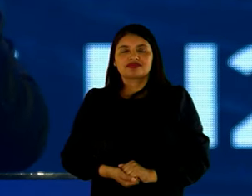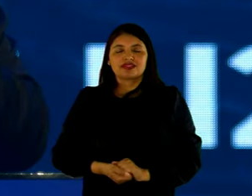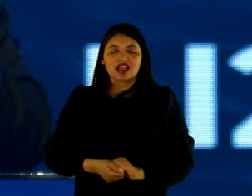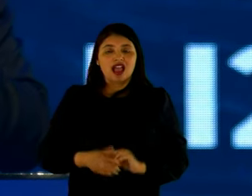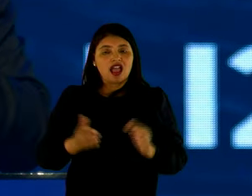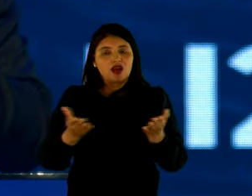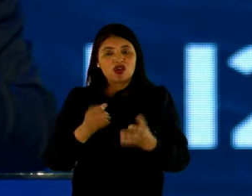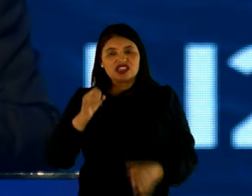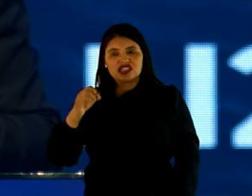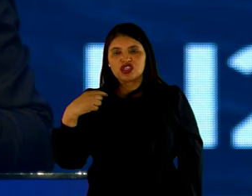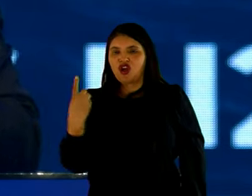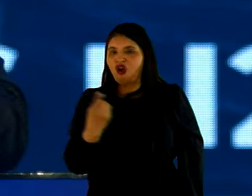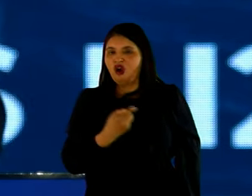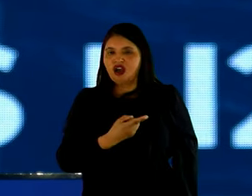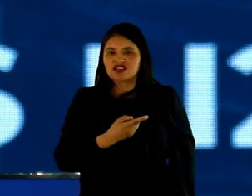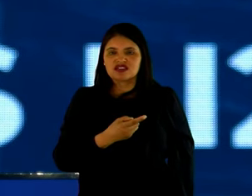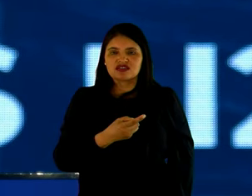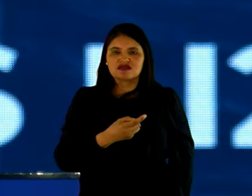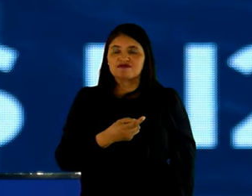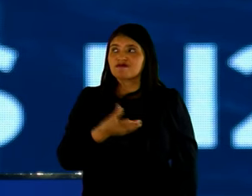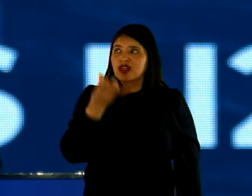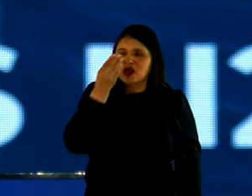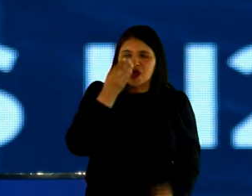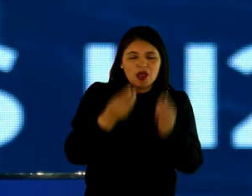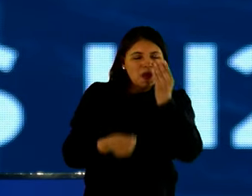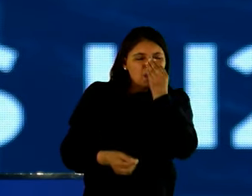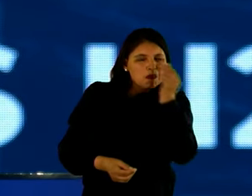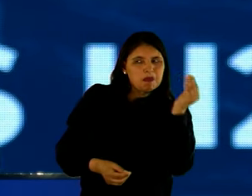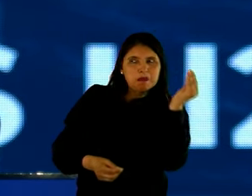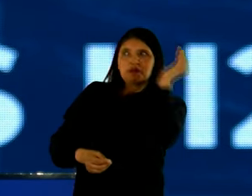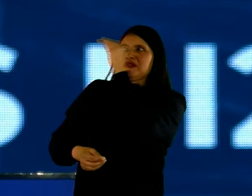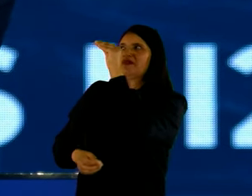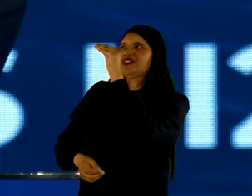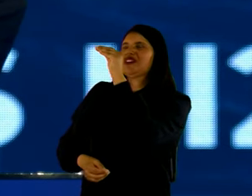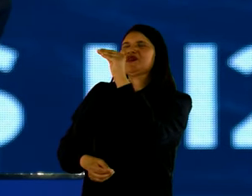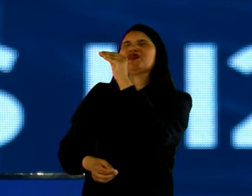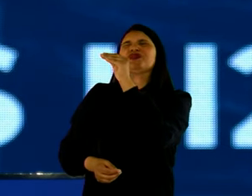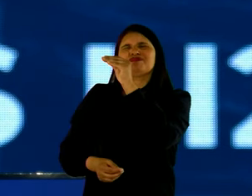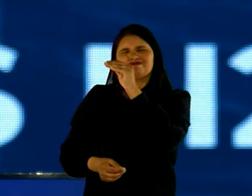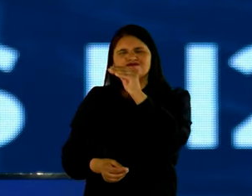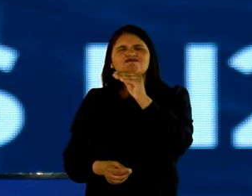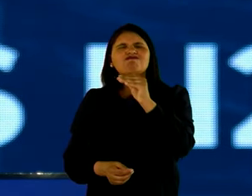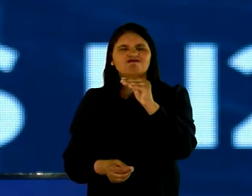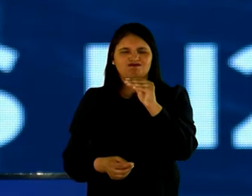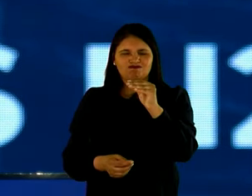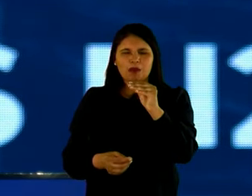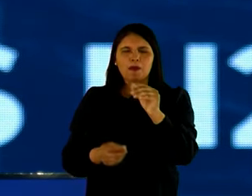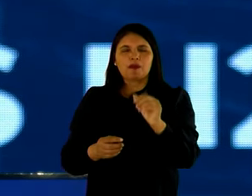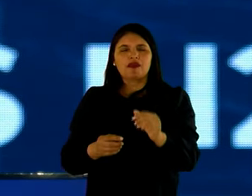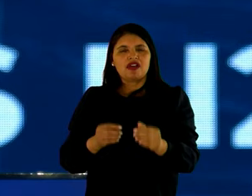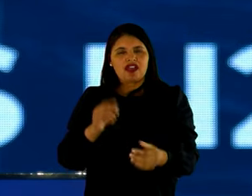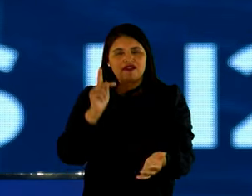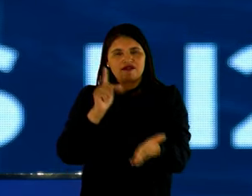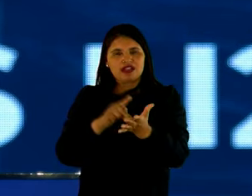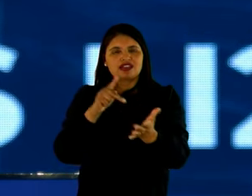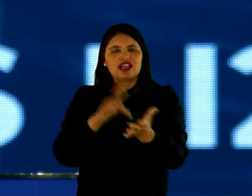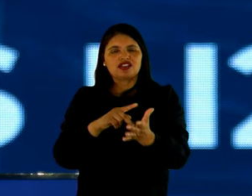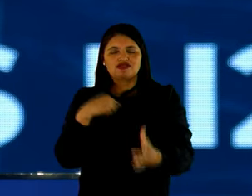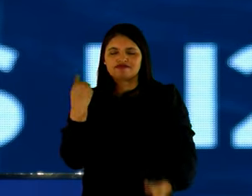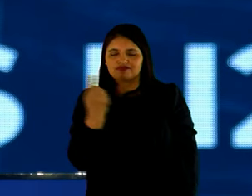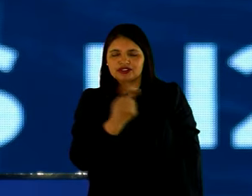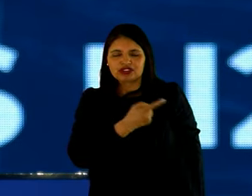caro quando damos uma de Jonas. Nínive para cá. Não vou para